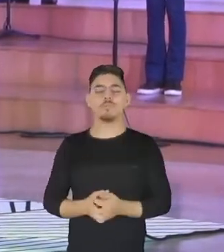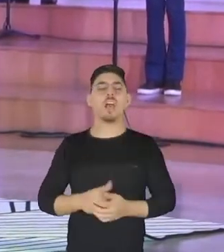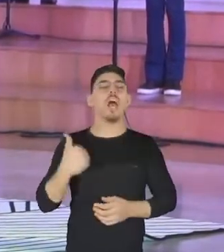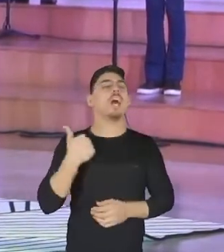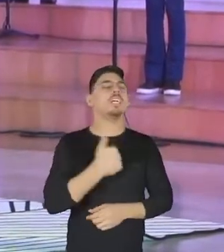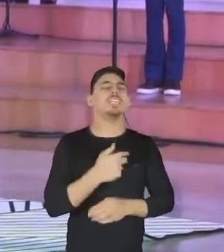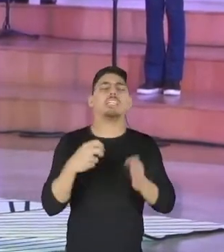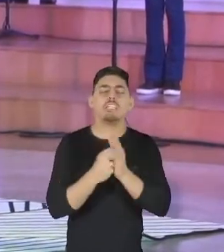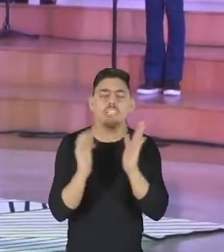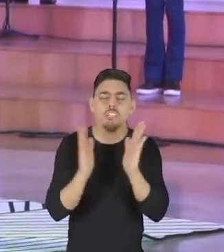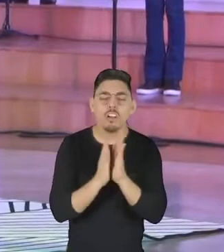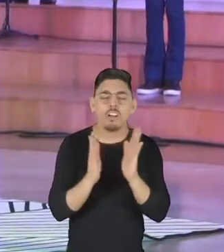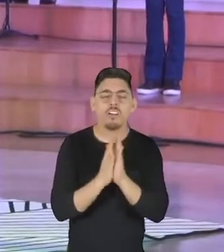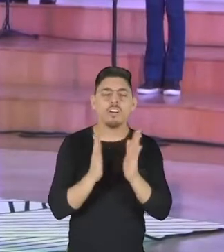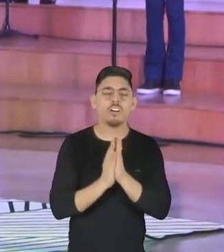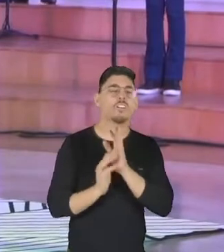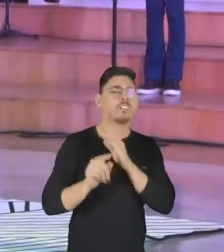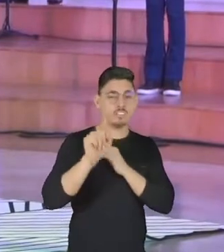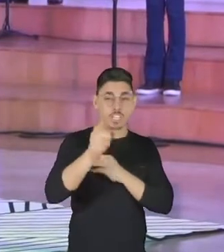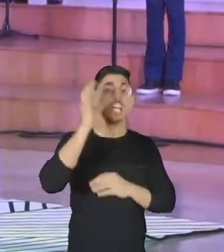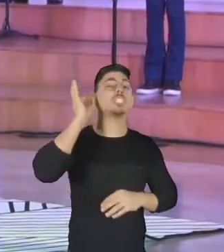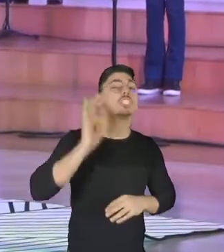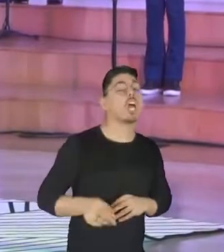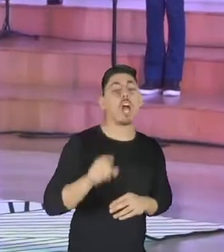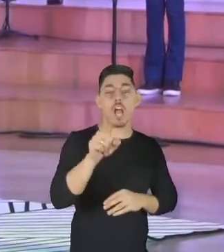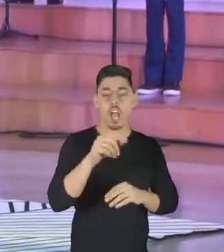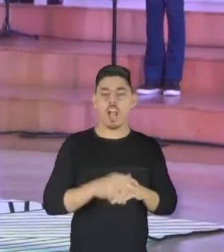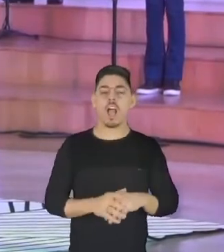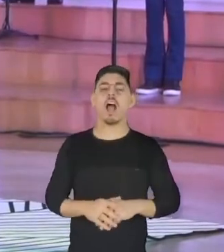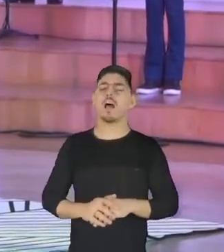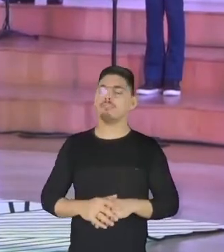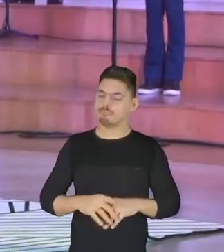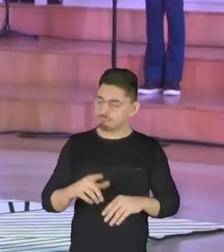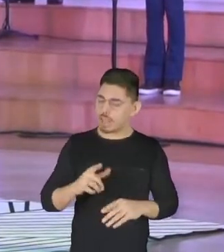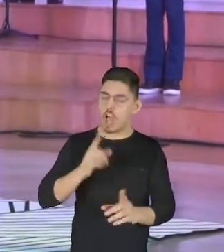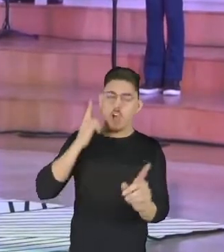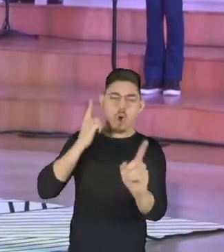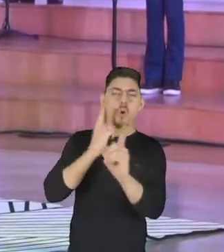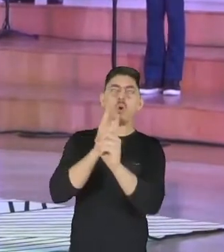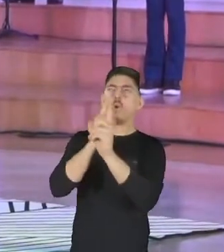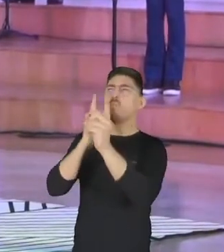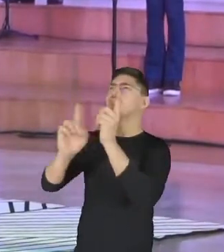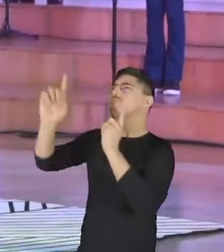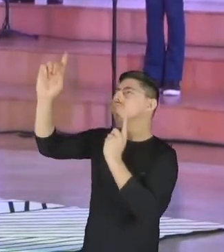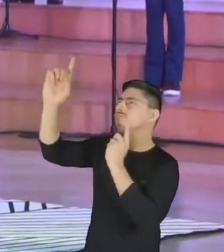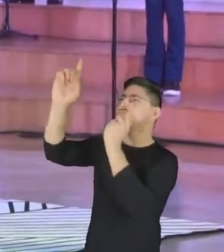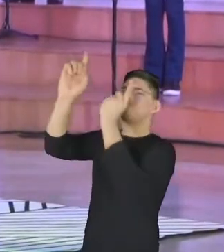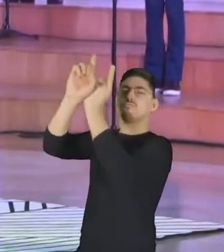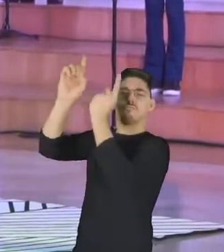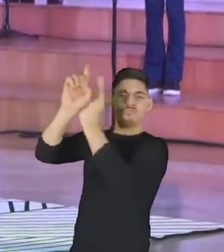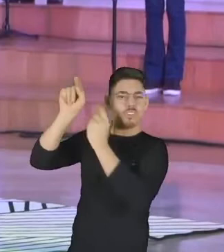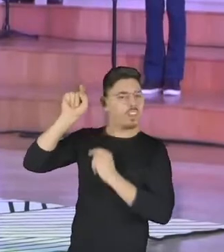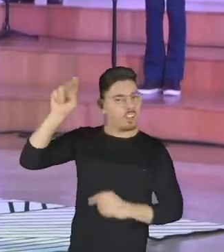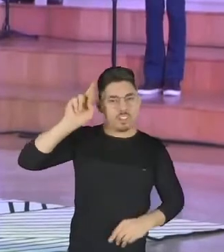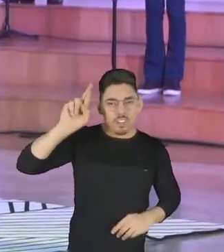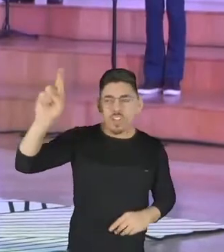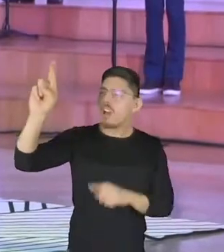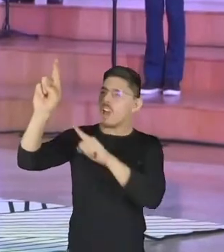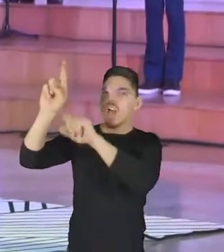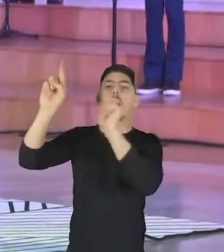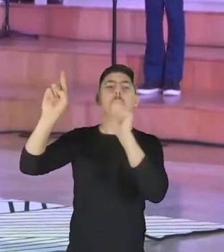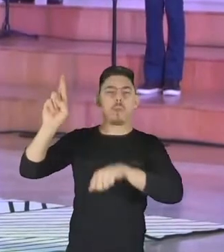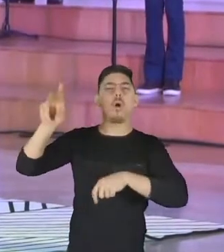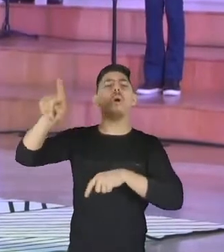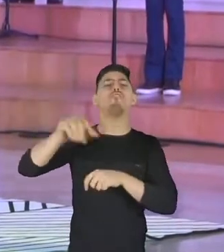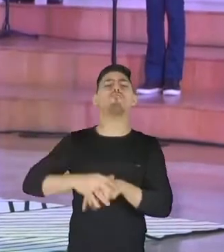nossa oração é para que você já esteja tendo um encontro com Deus. Um encontro com o Senhor que pode mudar a